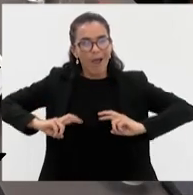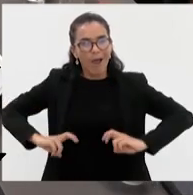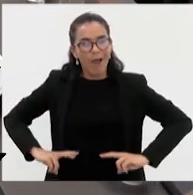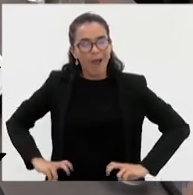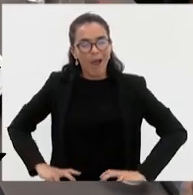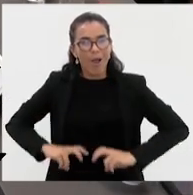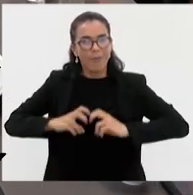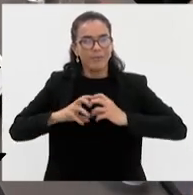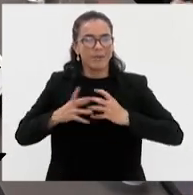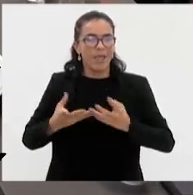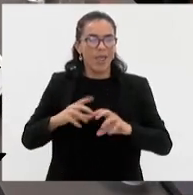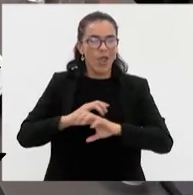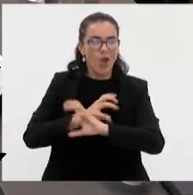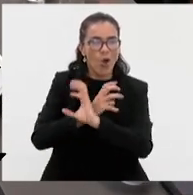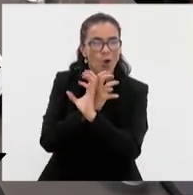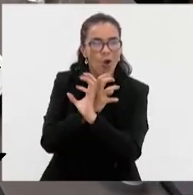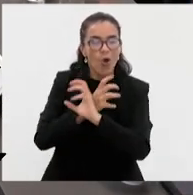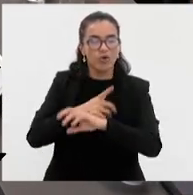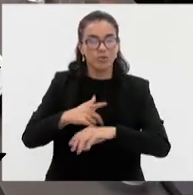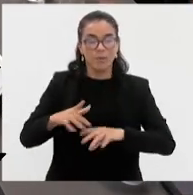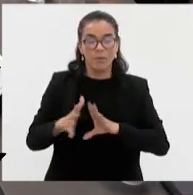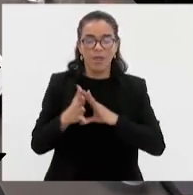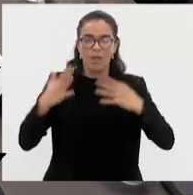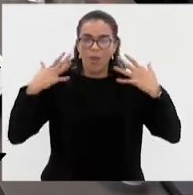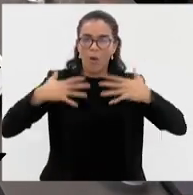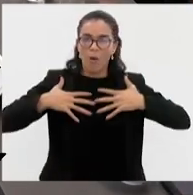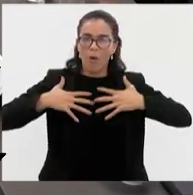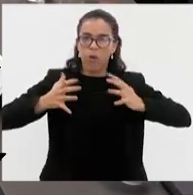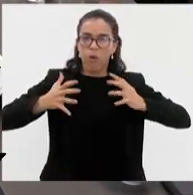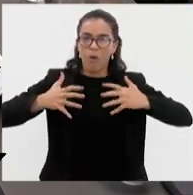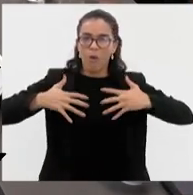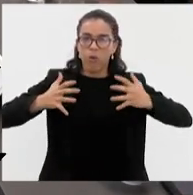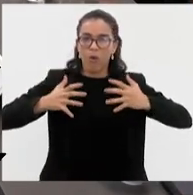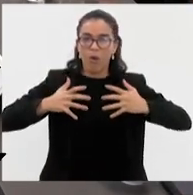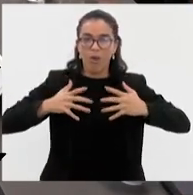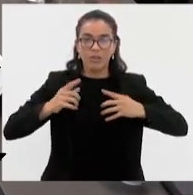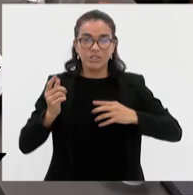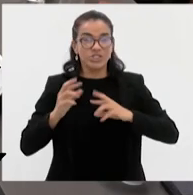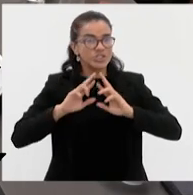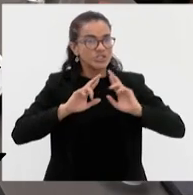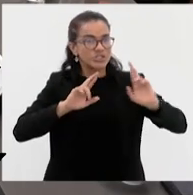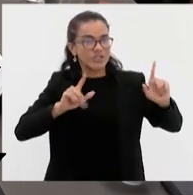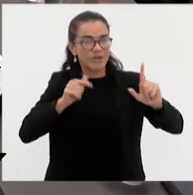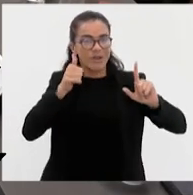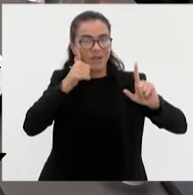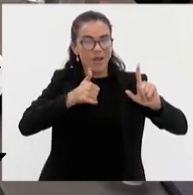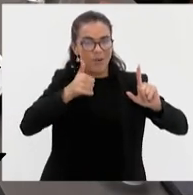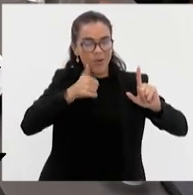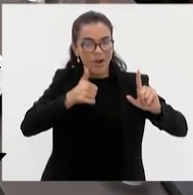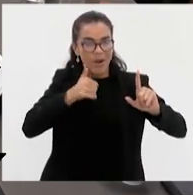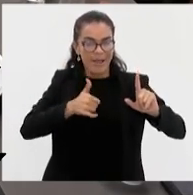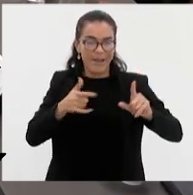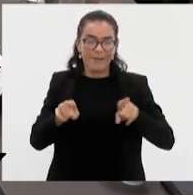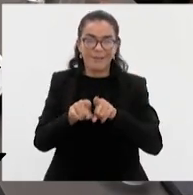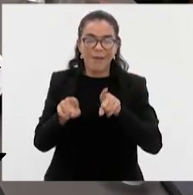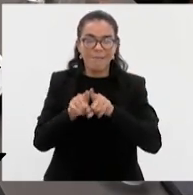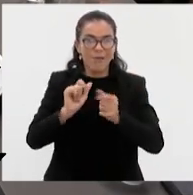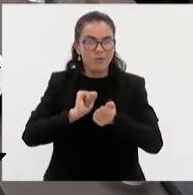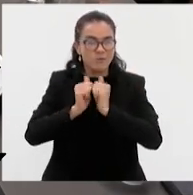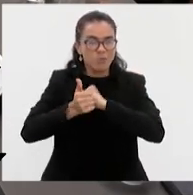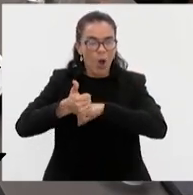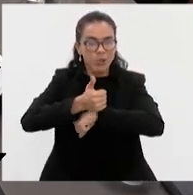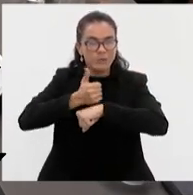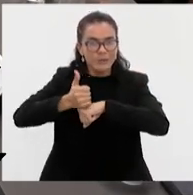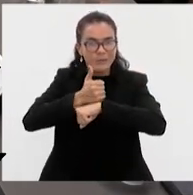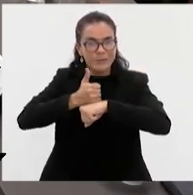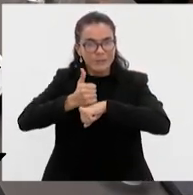estrutura óssea, tem, no caso da natação, uma estrutura pulmonar maior do que as mulheres. É tão sensível o esporte de alta complexidade